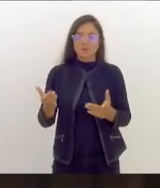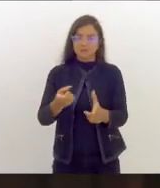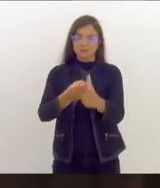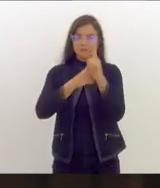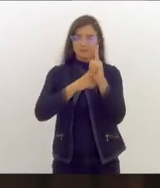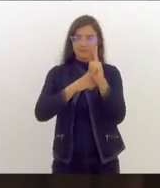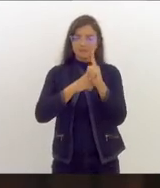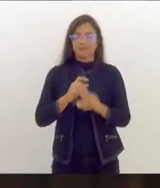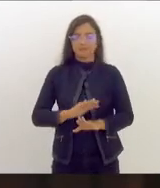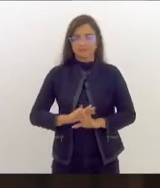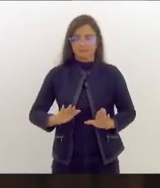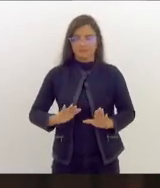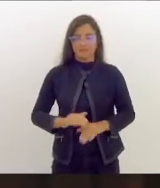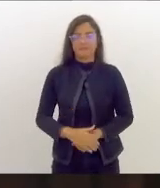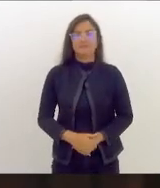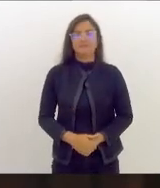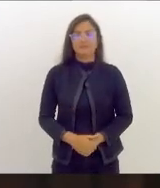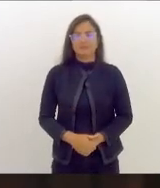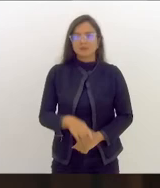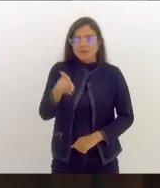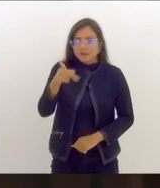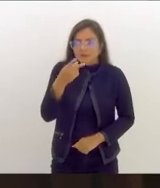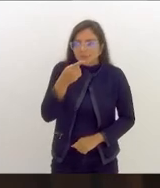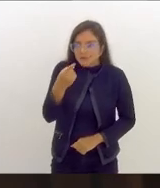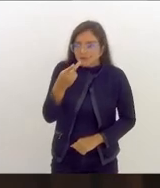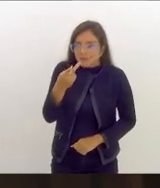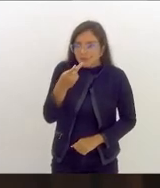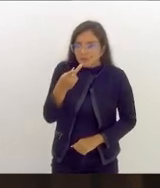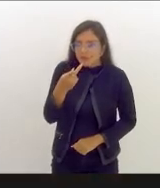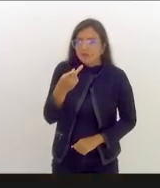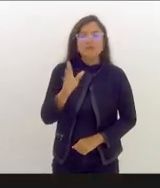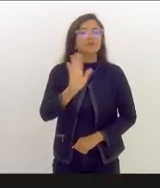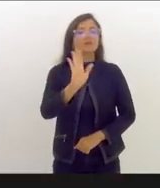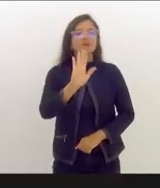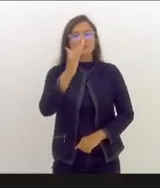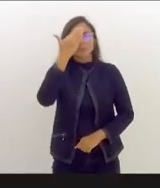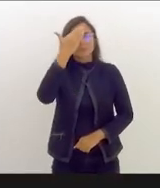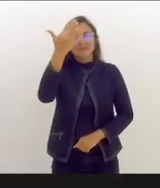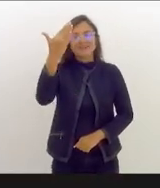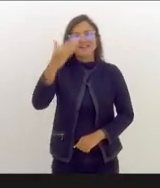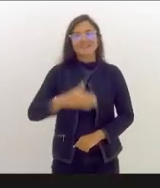a sessão. O senhor quer falar, deputado Samuel? Não, obrigado, estou